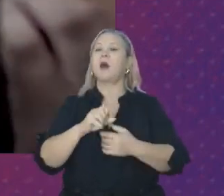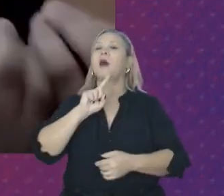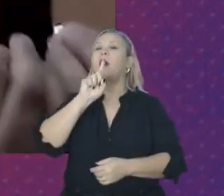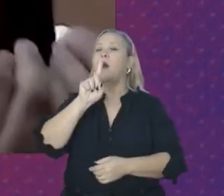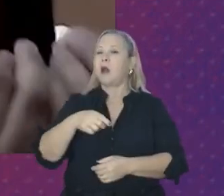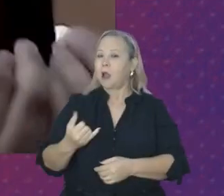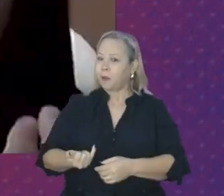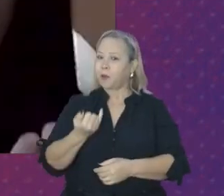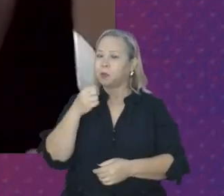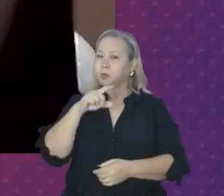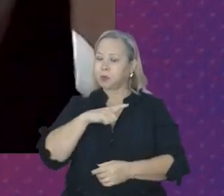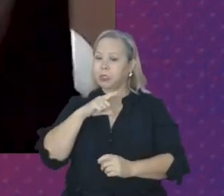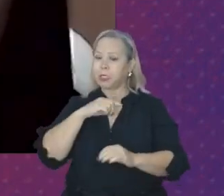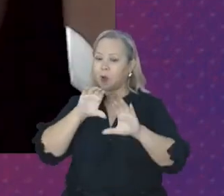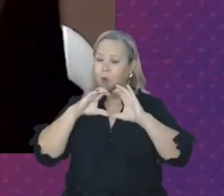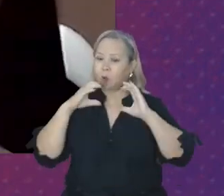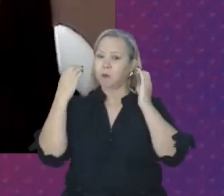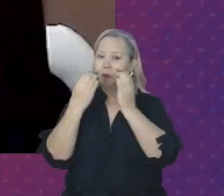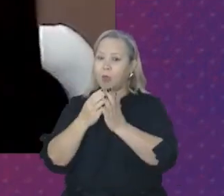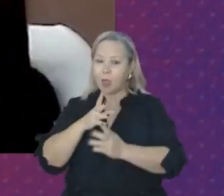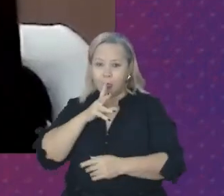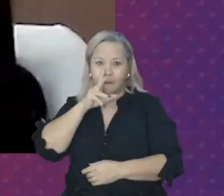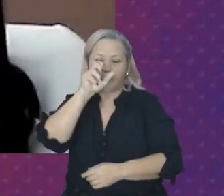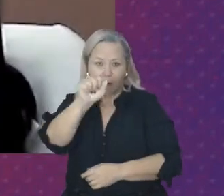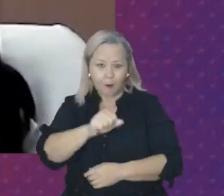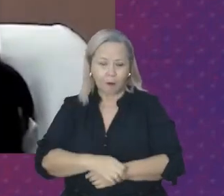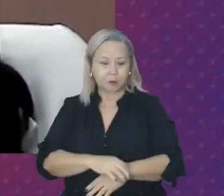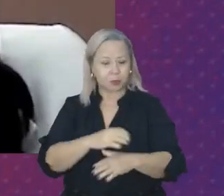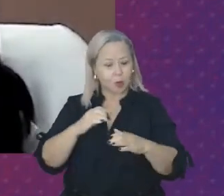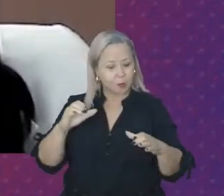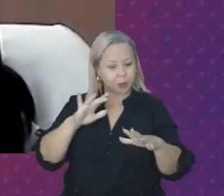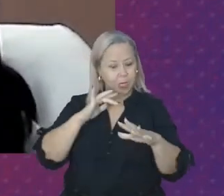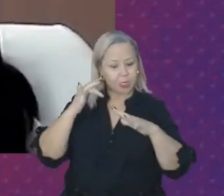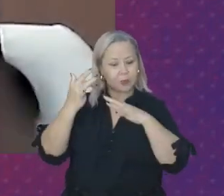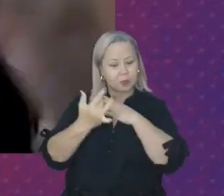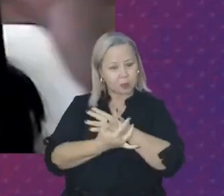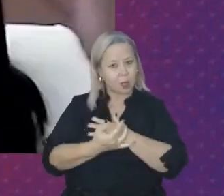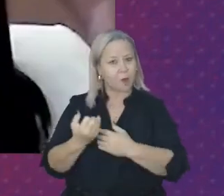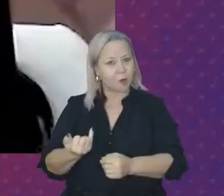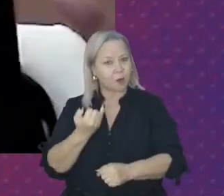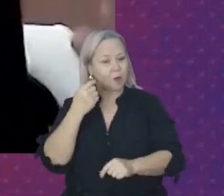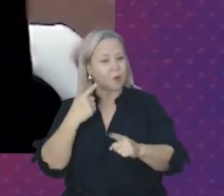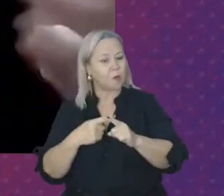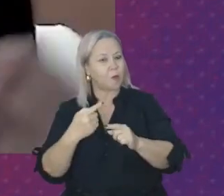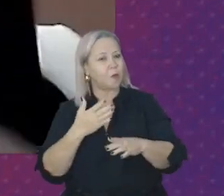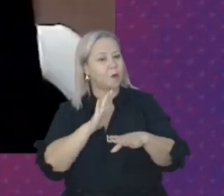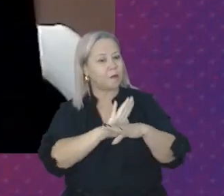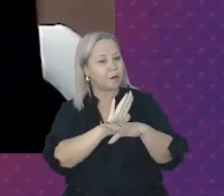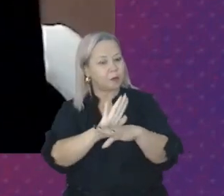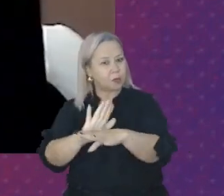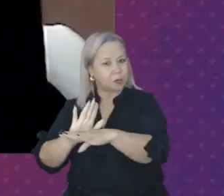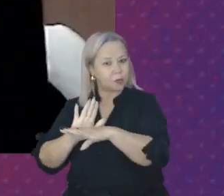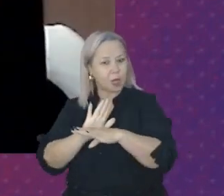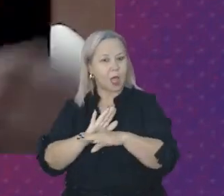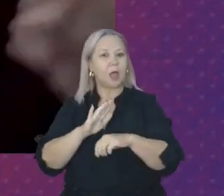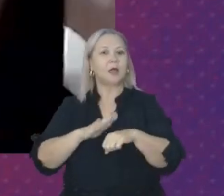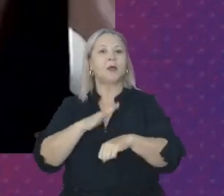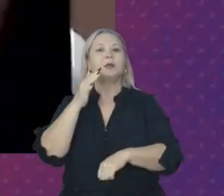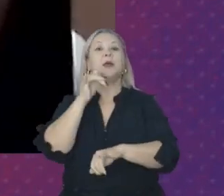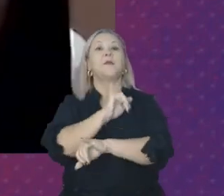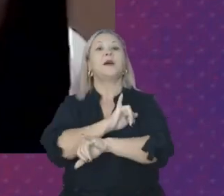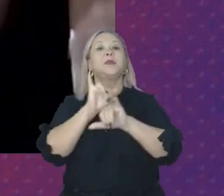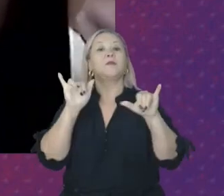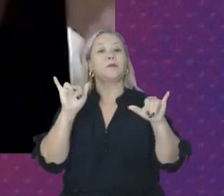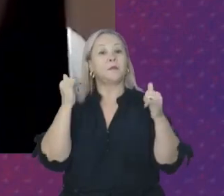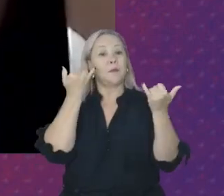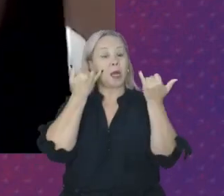importante para você ter uma comunidade forte. Aumentar a rede social é importante porque isso vai te ajudar a ter mais banco de dados.